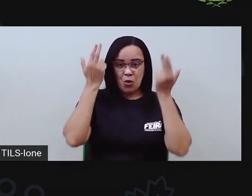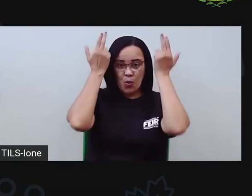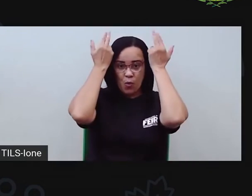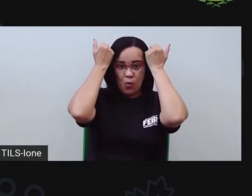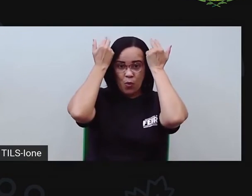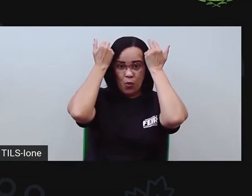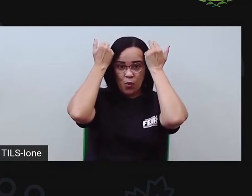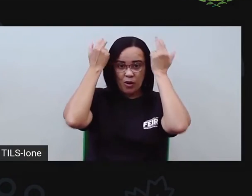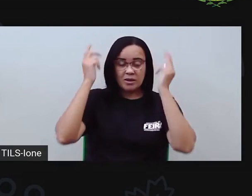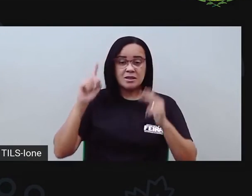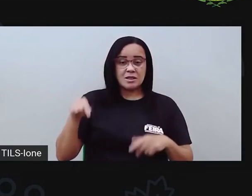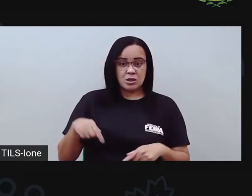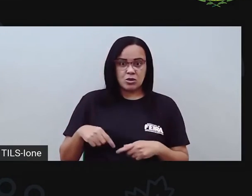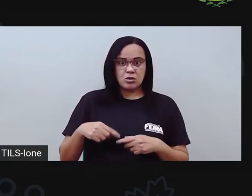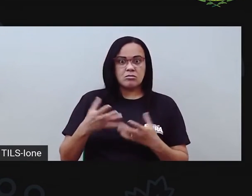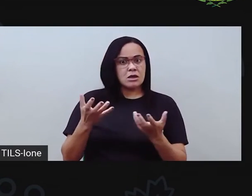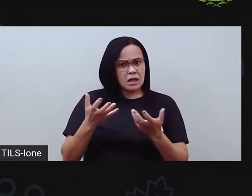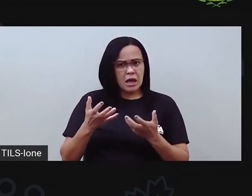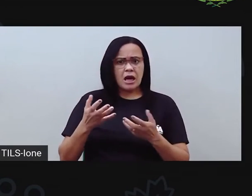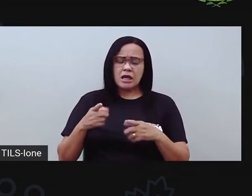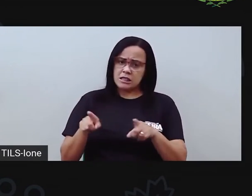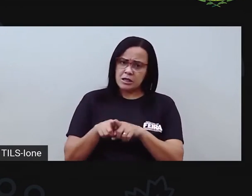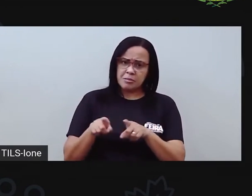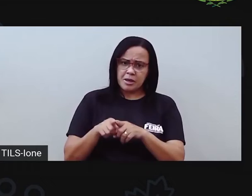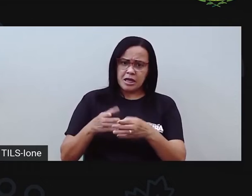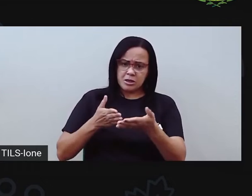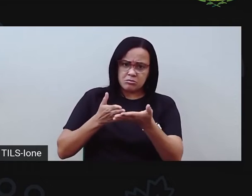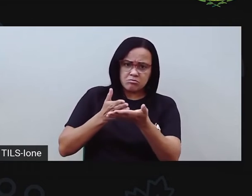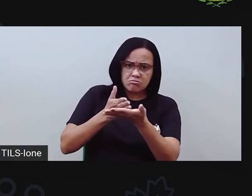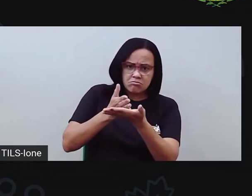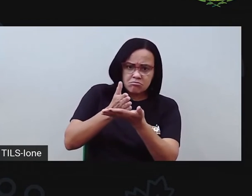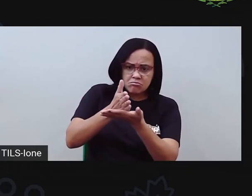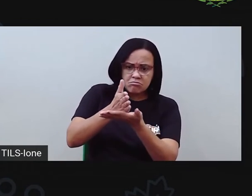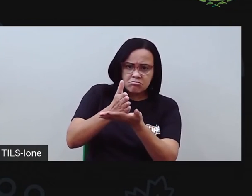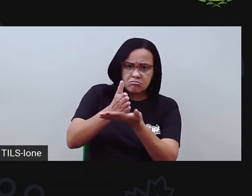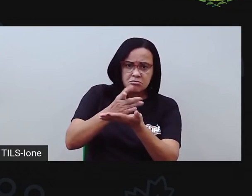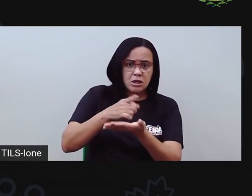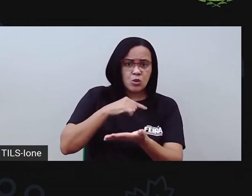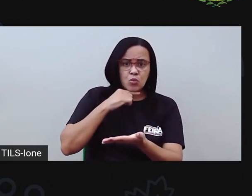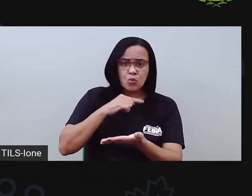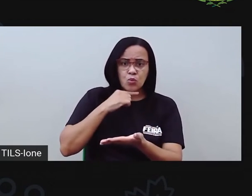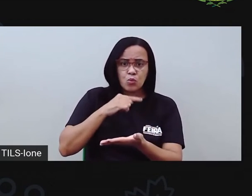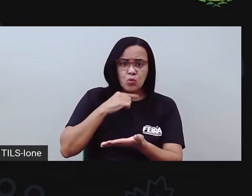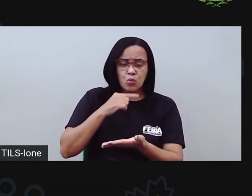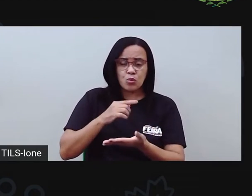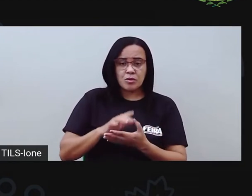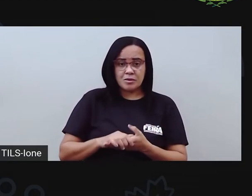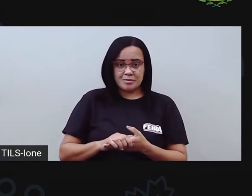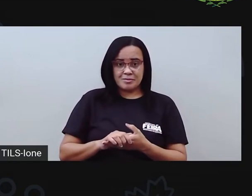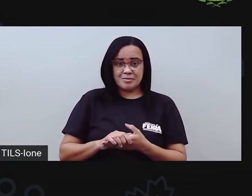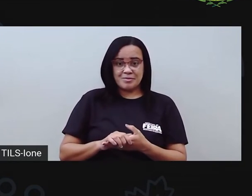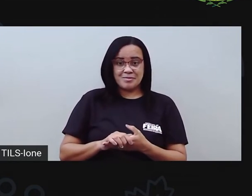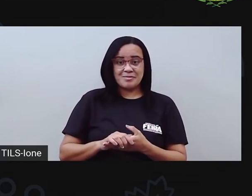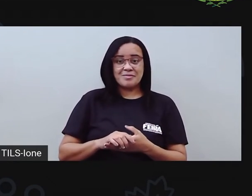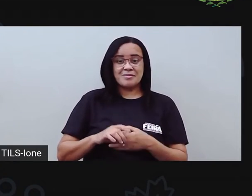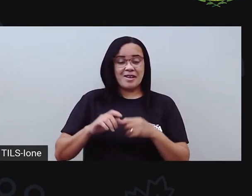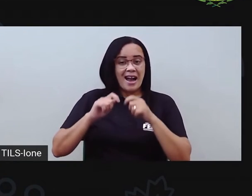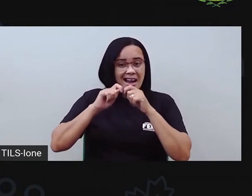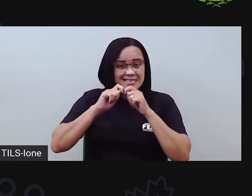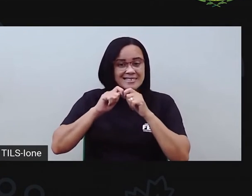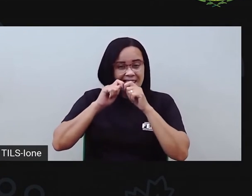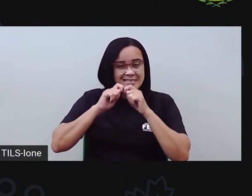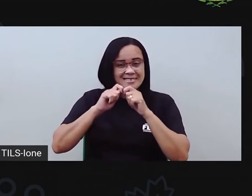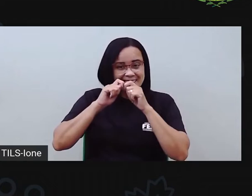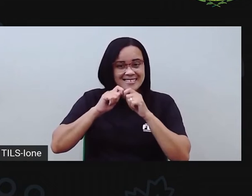querendo atravessar a ponte e os dois grandalhões ali atrapalhando, né? E eles acabam aprontando uma, né? E aí roem